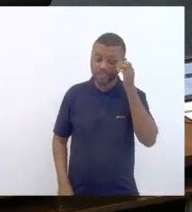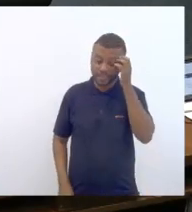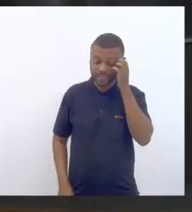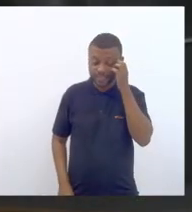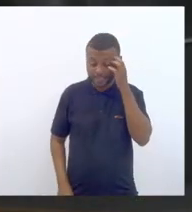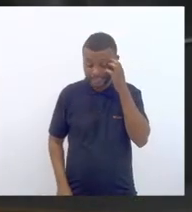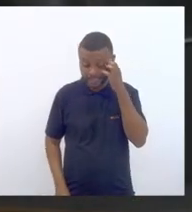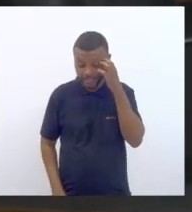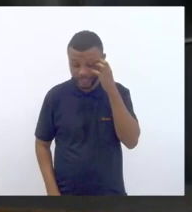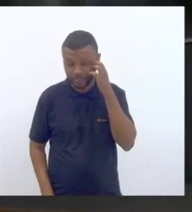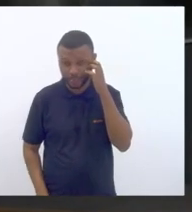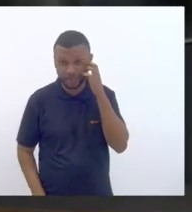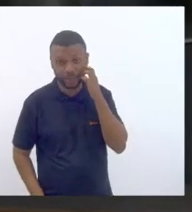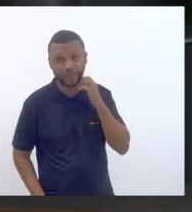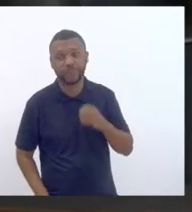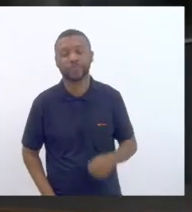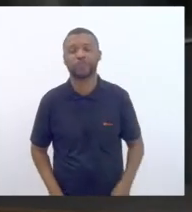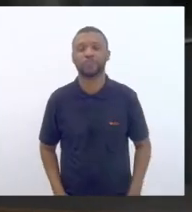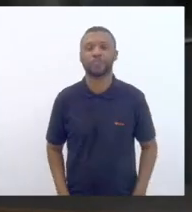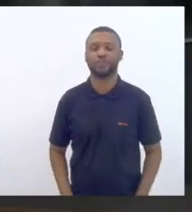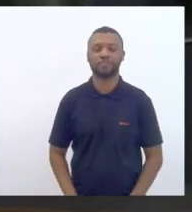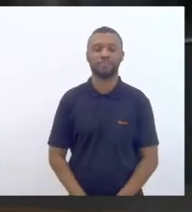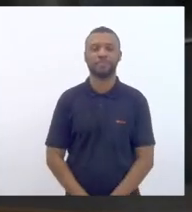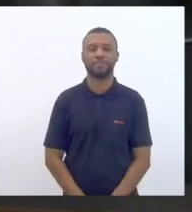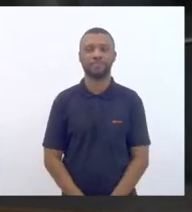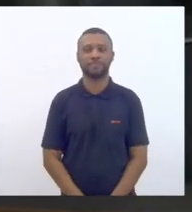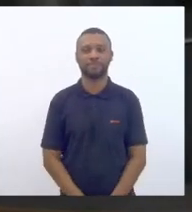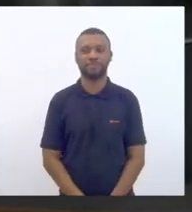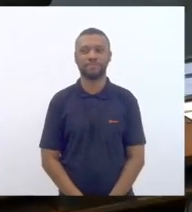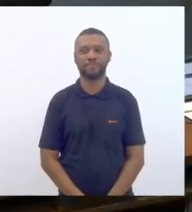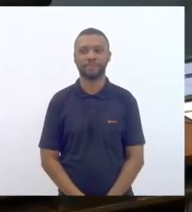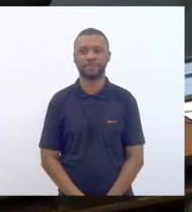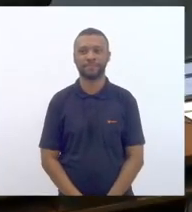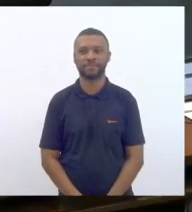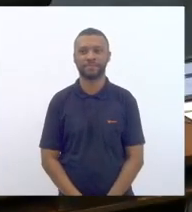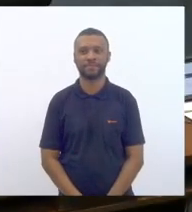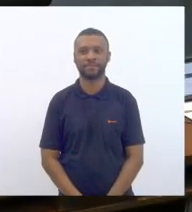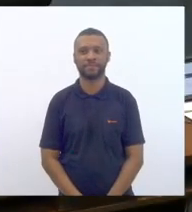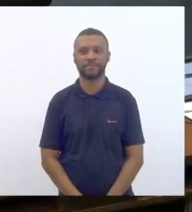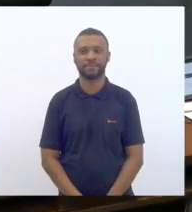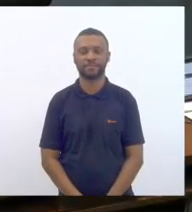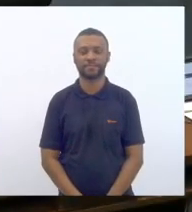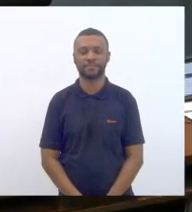Deputado Marcos Miller. Ele já votou.